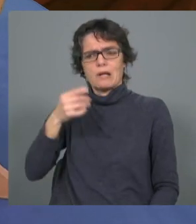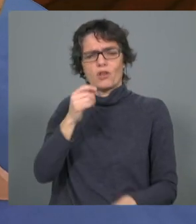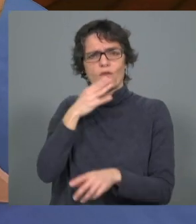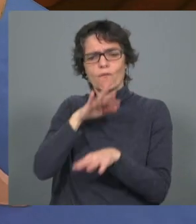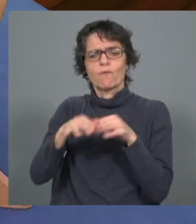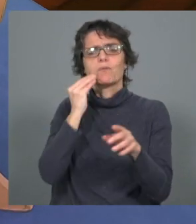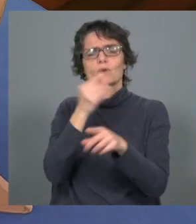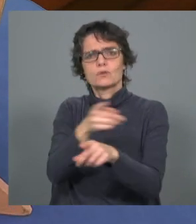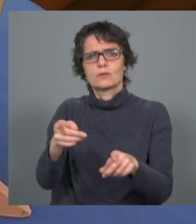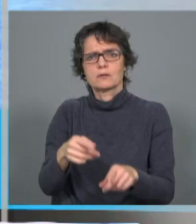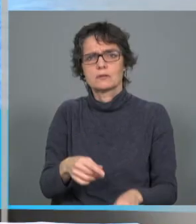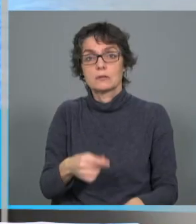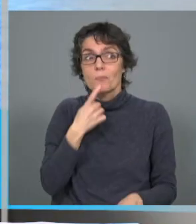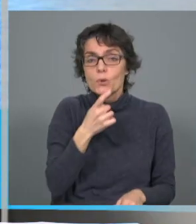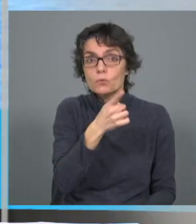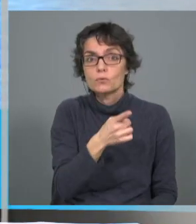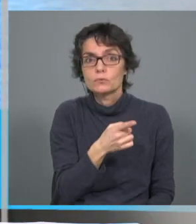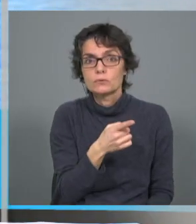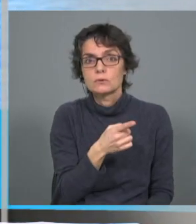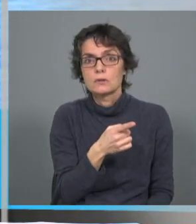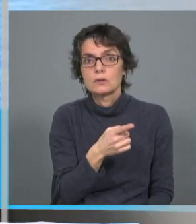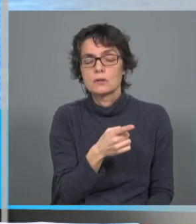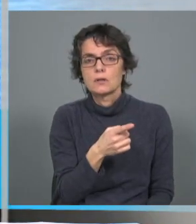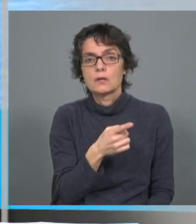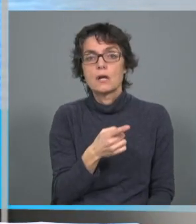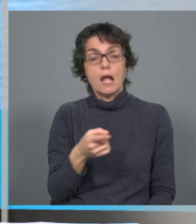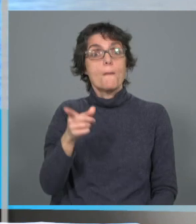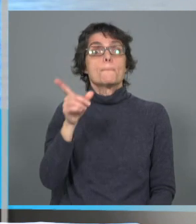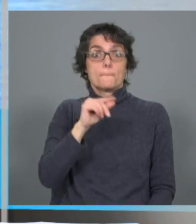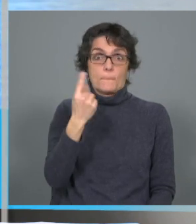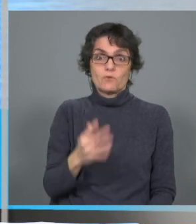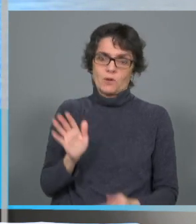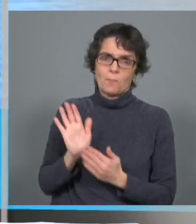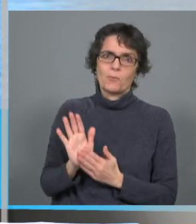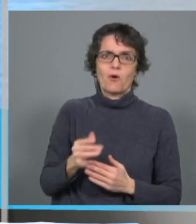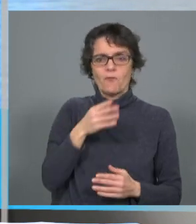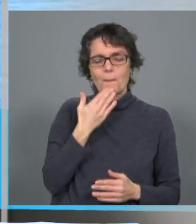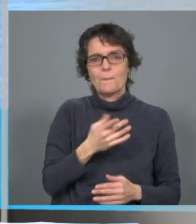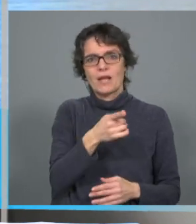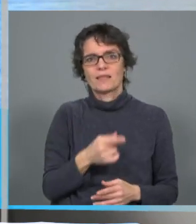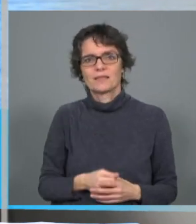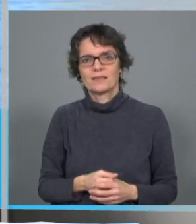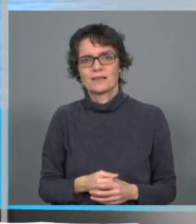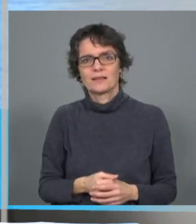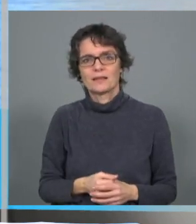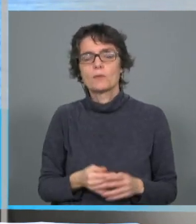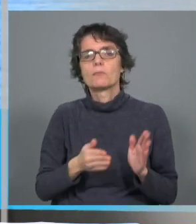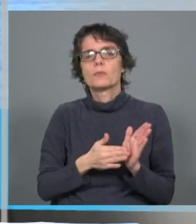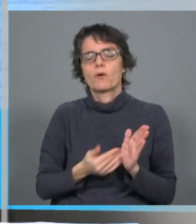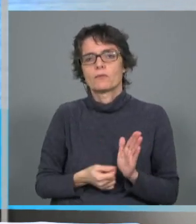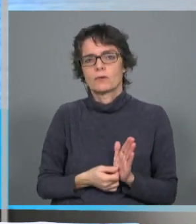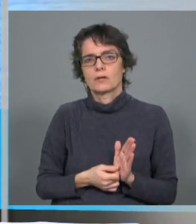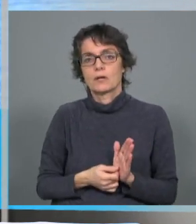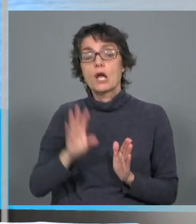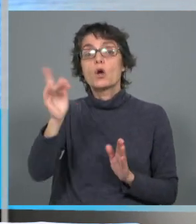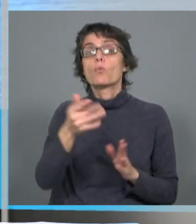fazer isto? E é outra vez o sinal que é a coisa mais importante. E tem muito interesse porque Jesus, quando fala do templo,